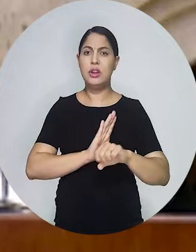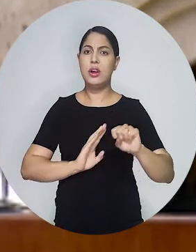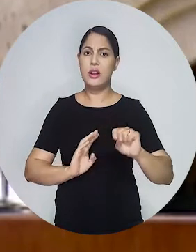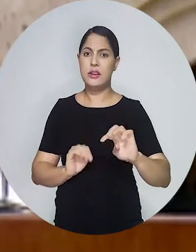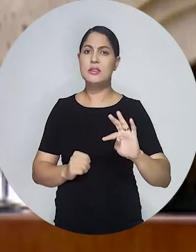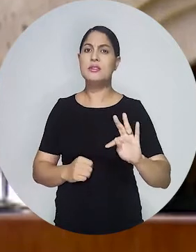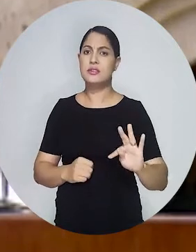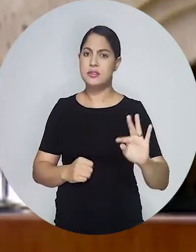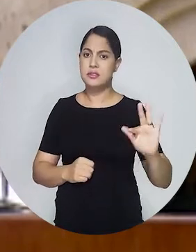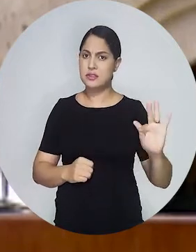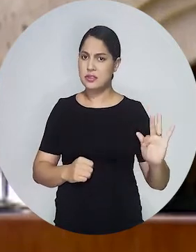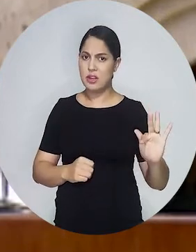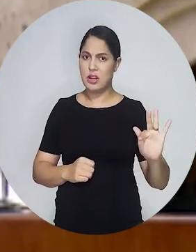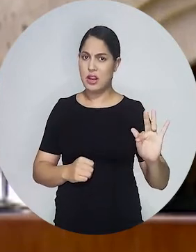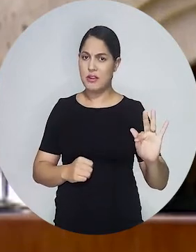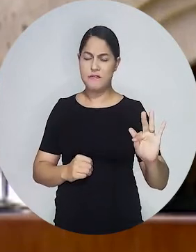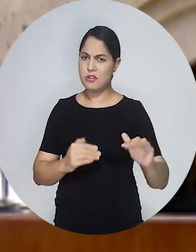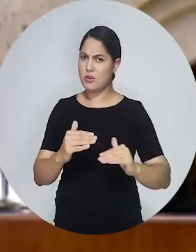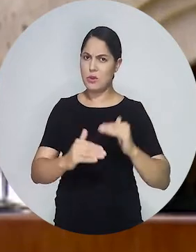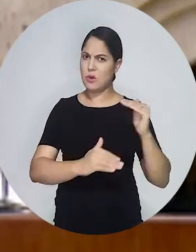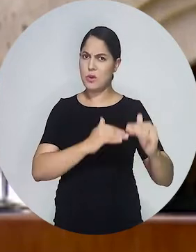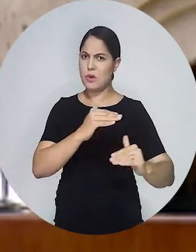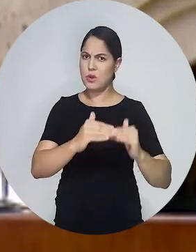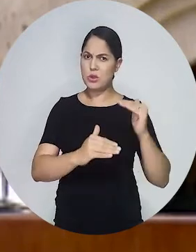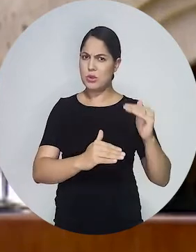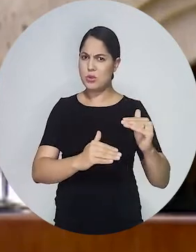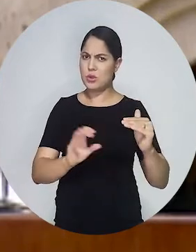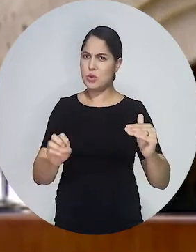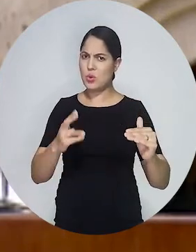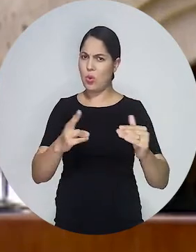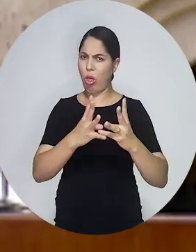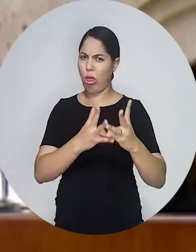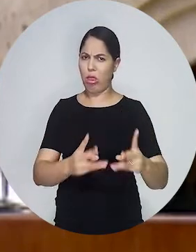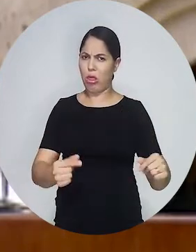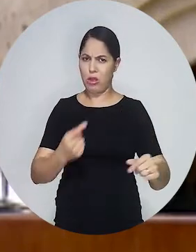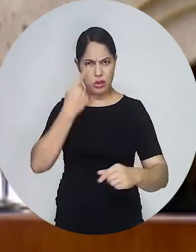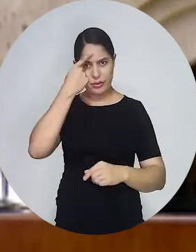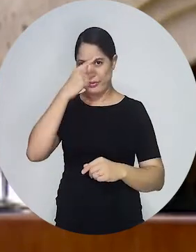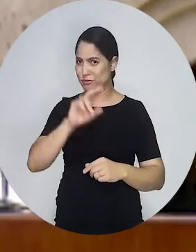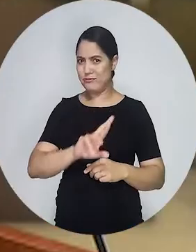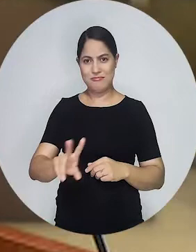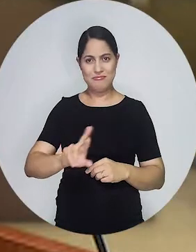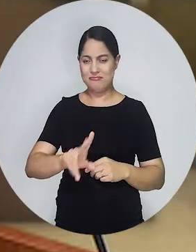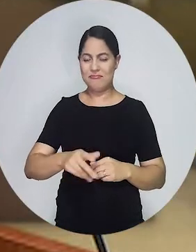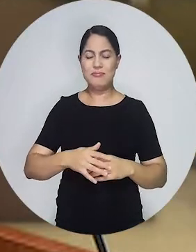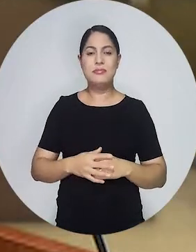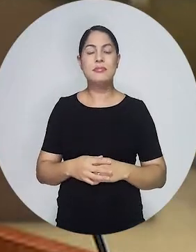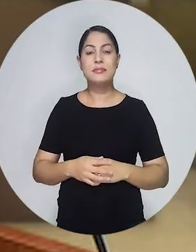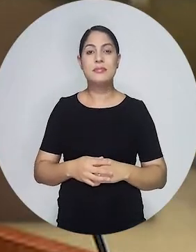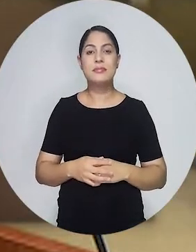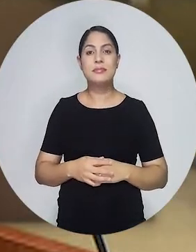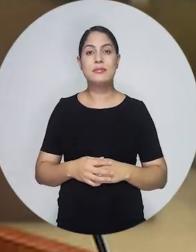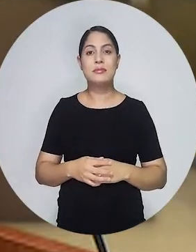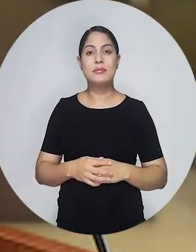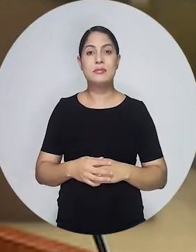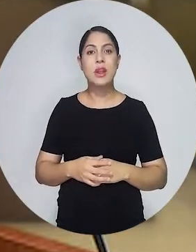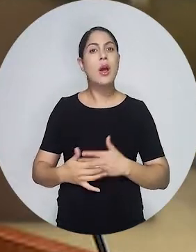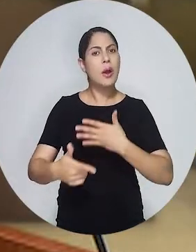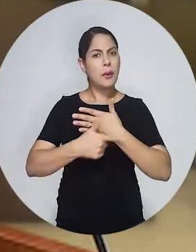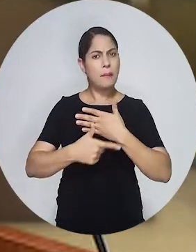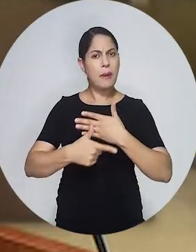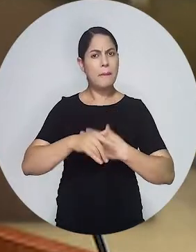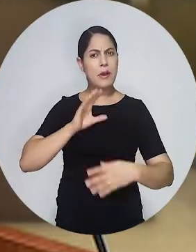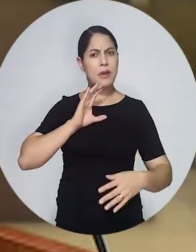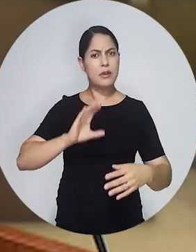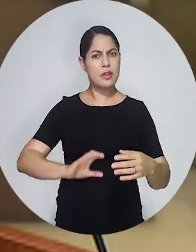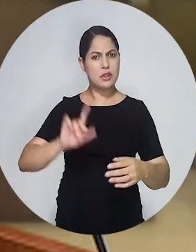Constitucional não se constrói nem se corrói num único dia. A sensibilidade de Vossa Excelência com as pautas da